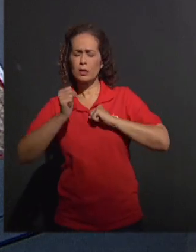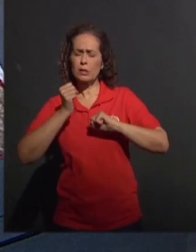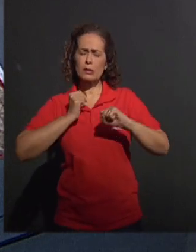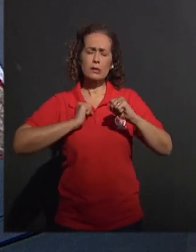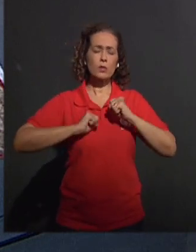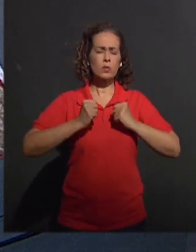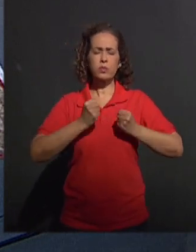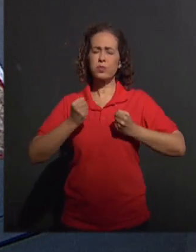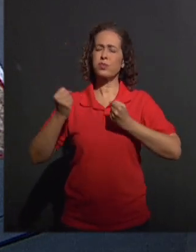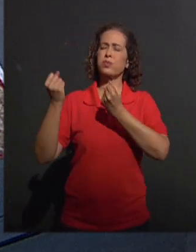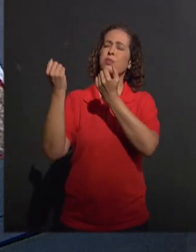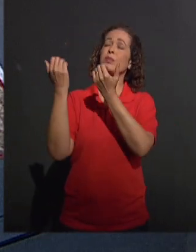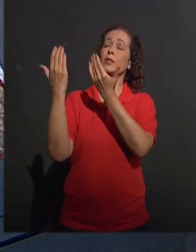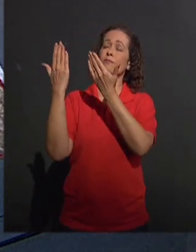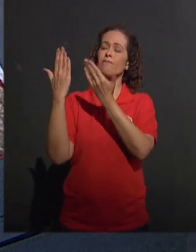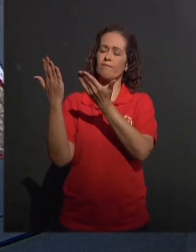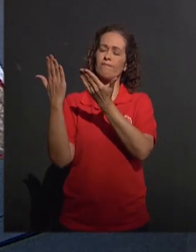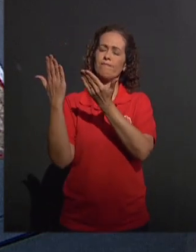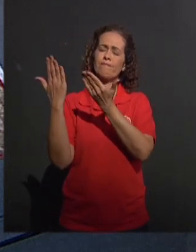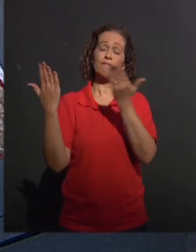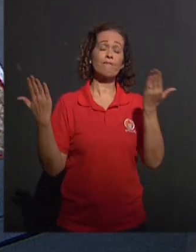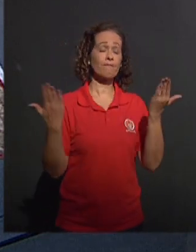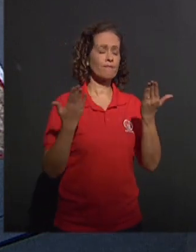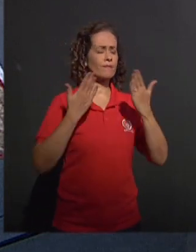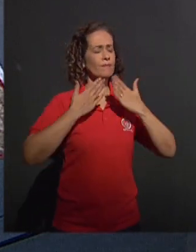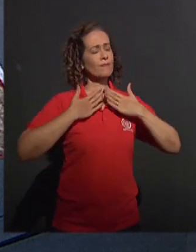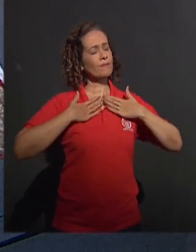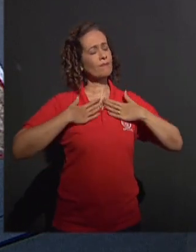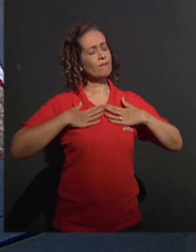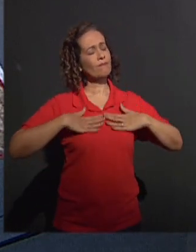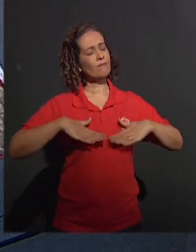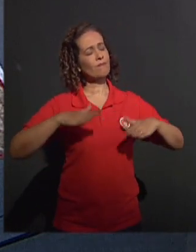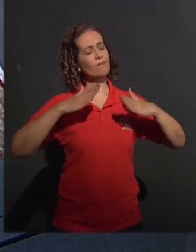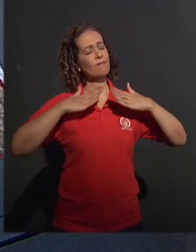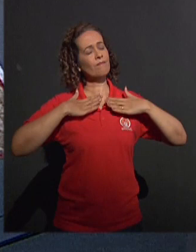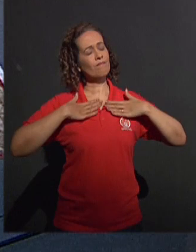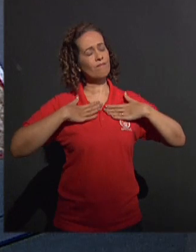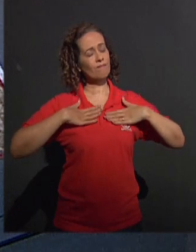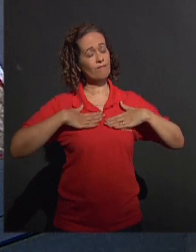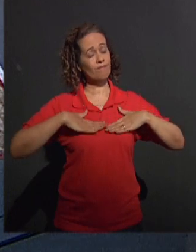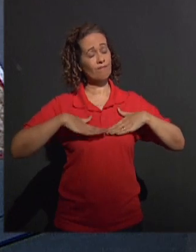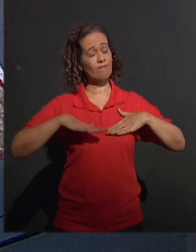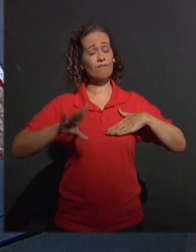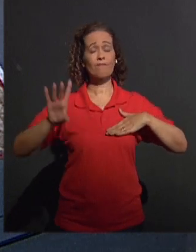e descansamos, porque o Senhor tem cuidado de nós.